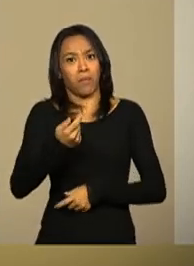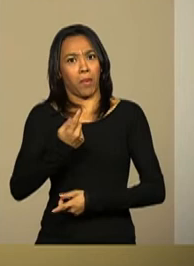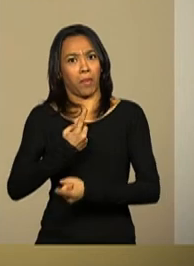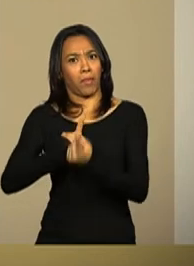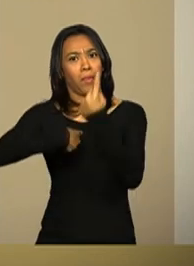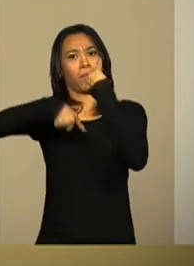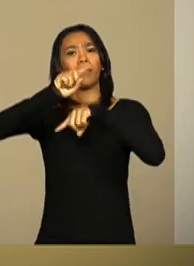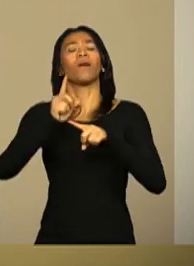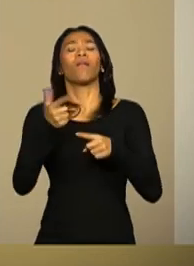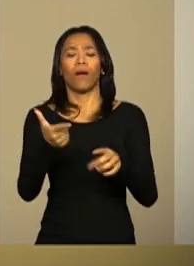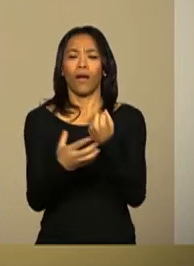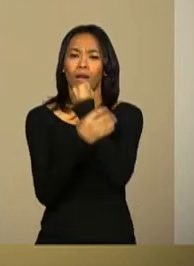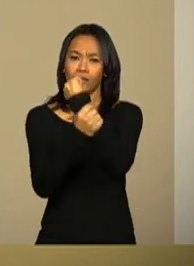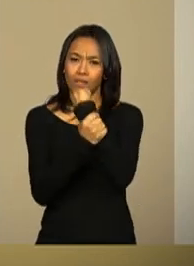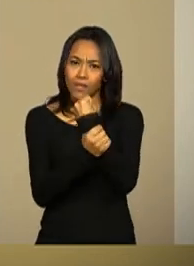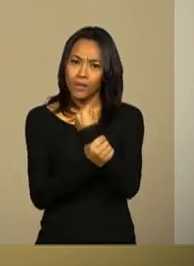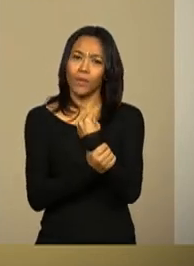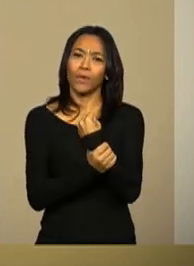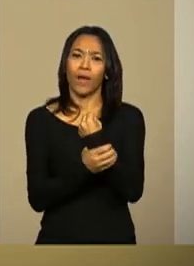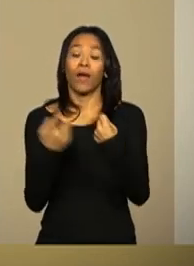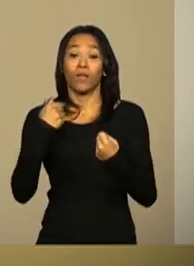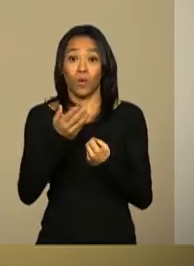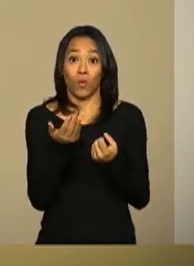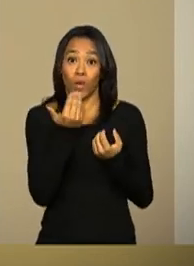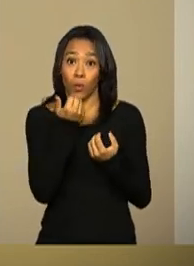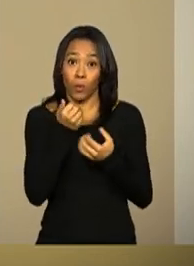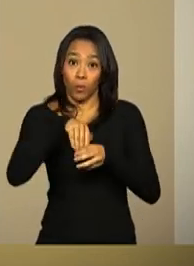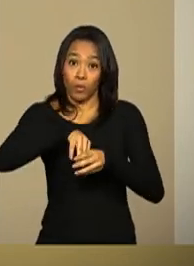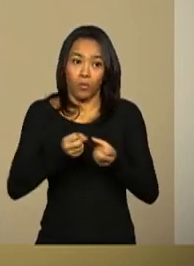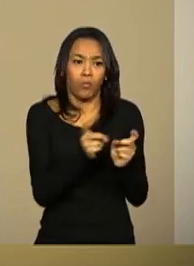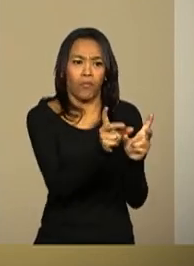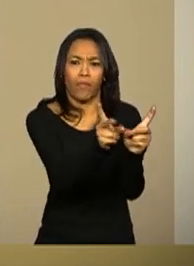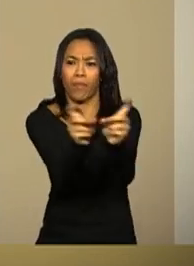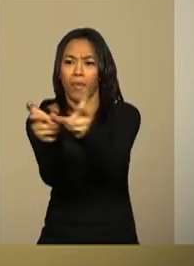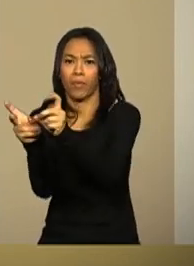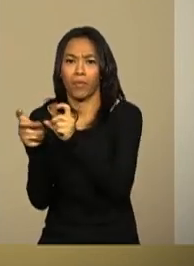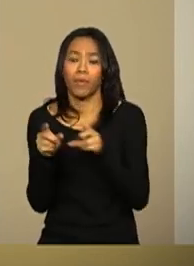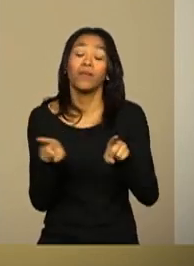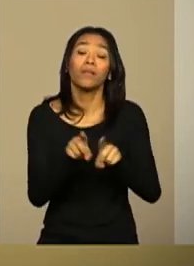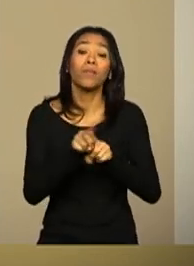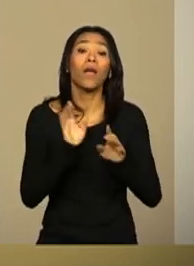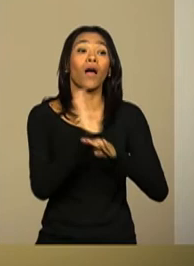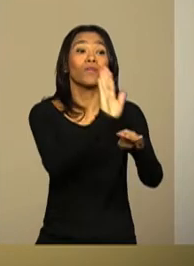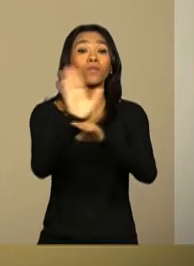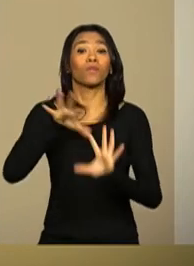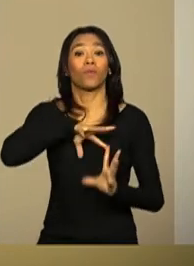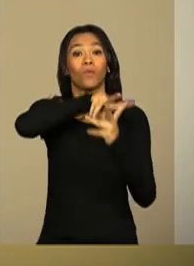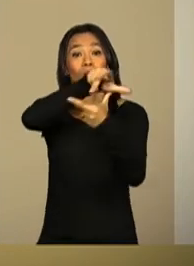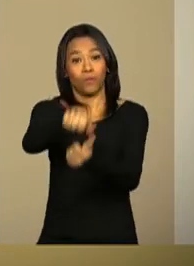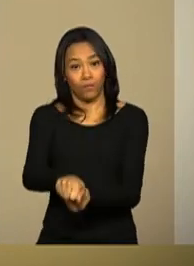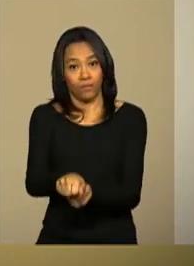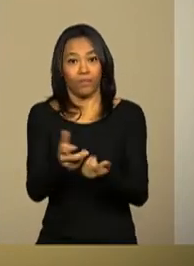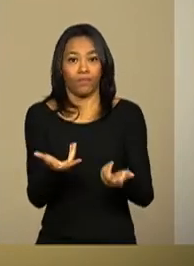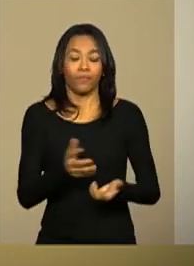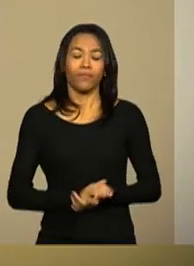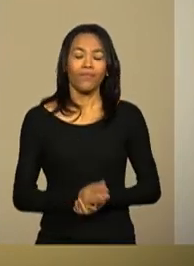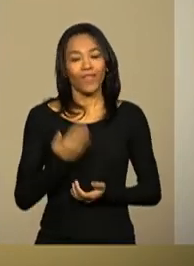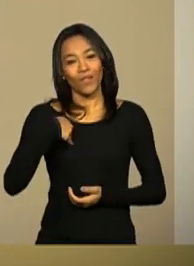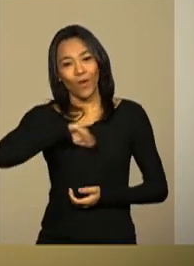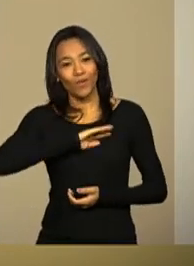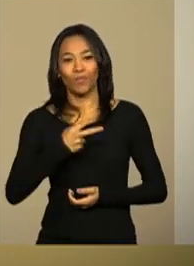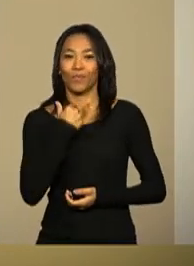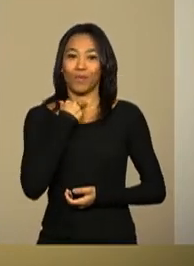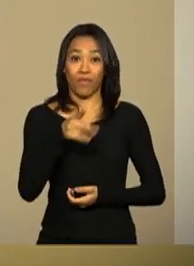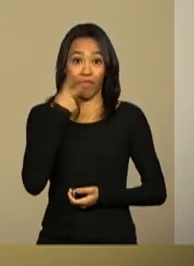vai garantir o abastecimento do nosso mercado e Luciano vai ajudar o mundo a ter acesso a língua não